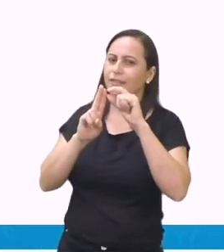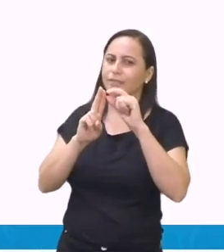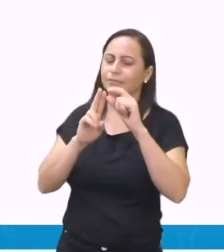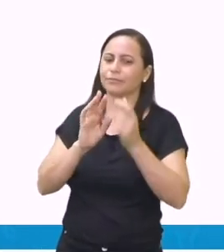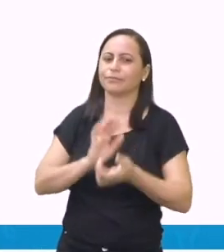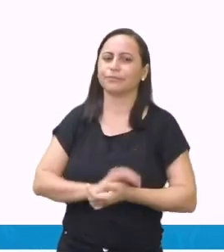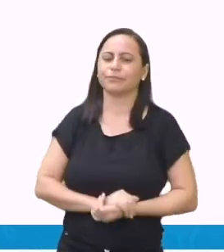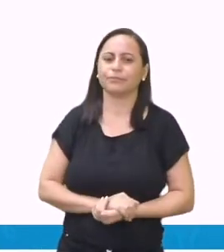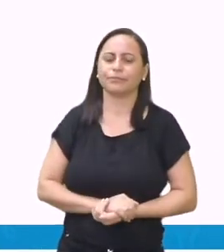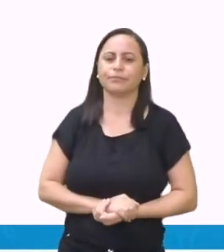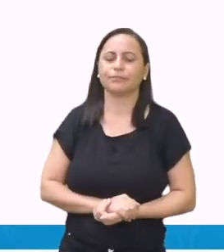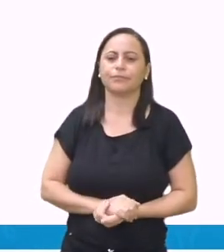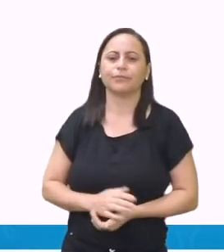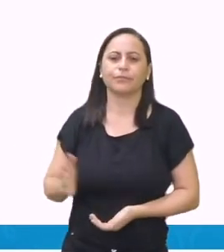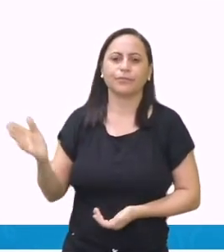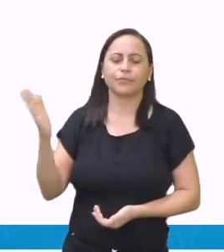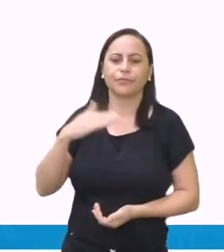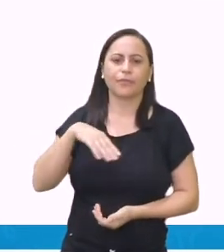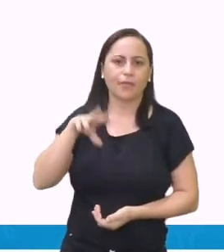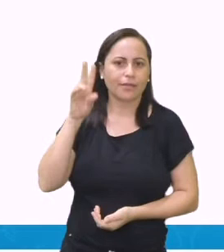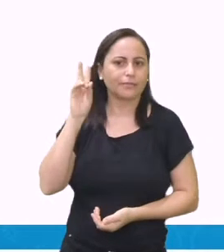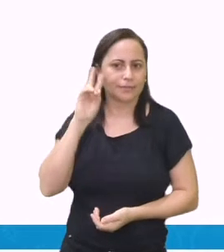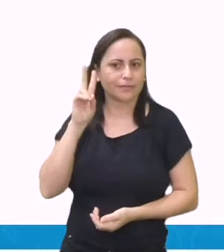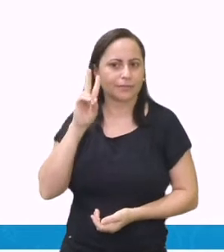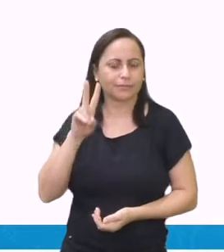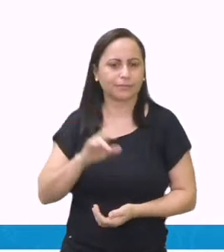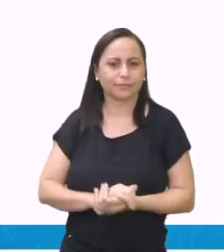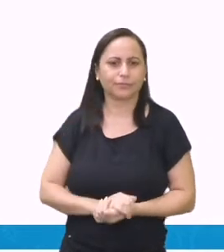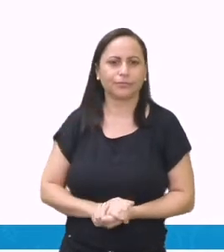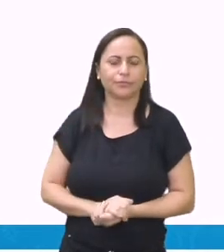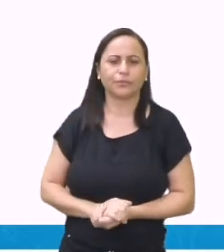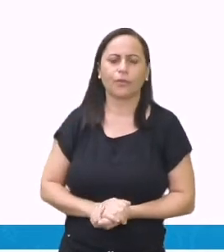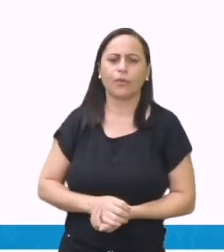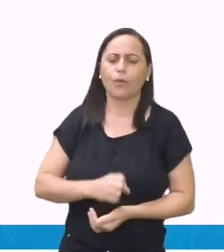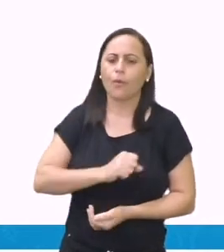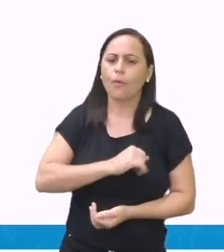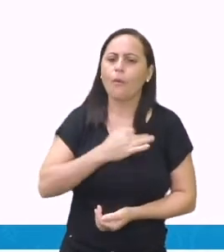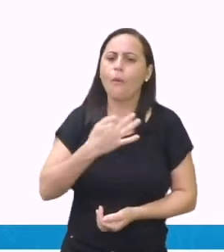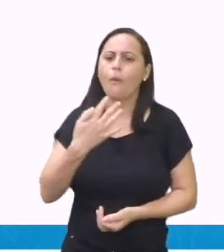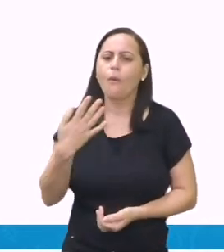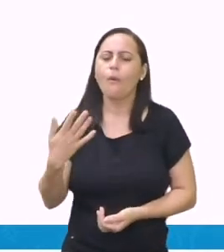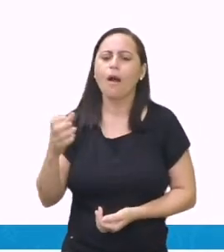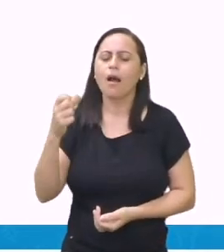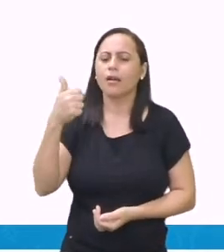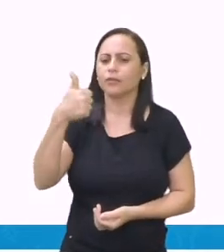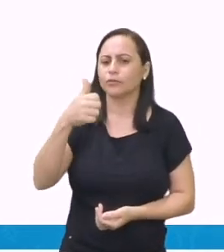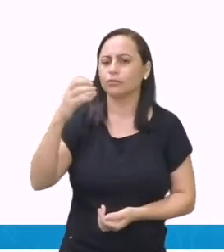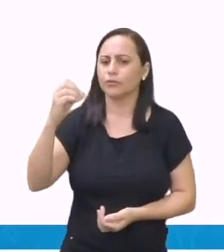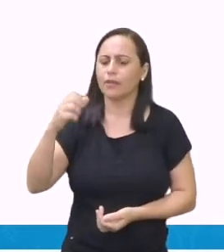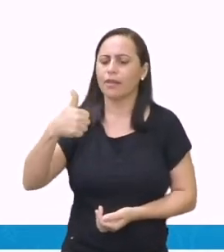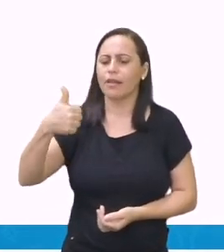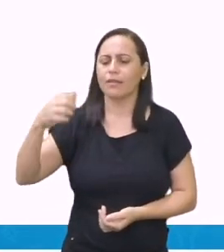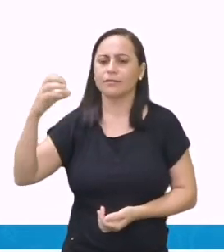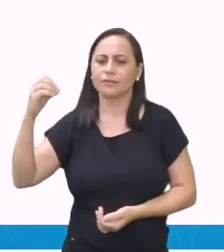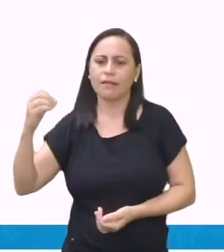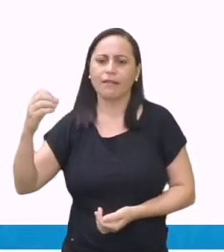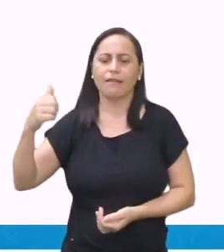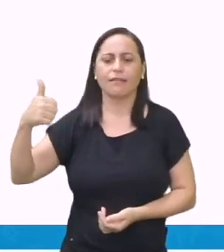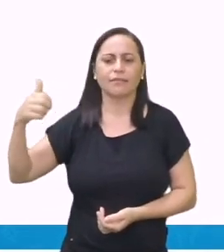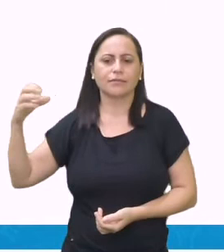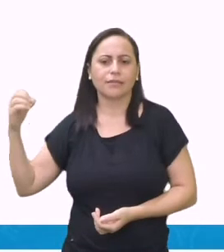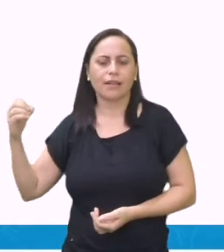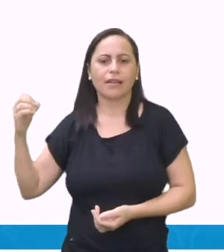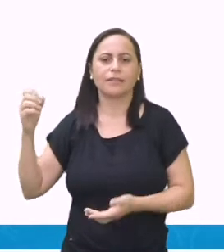em 10. Vamos lá? Conte de 10 em 10 e registre as